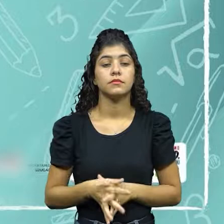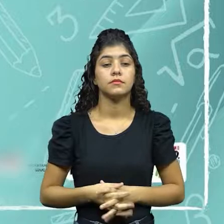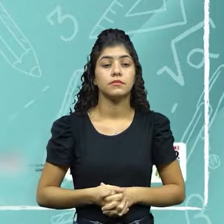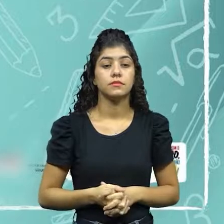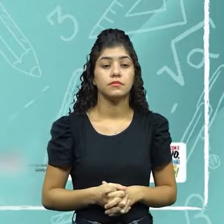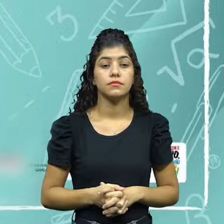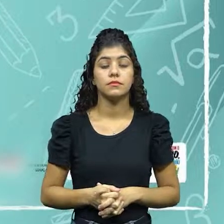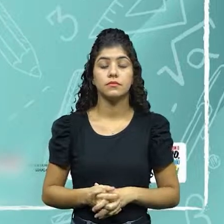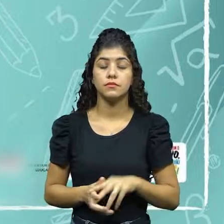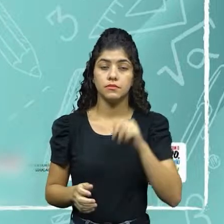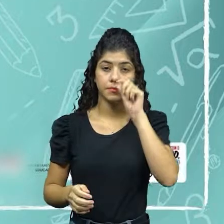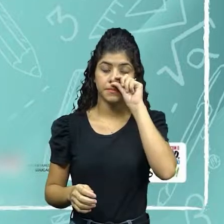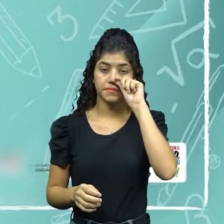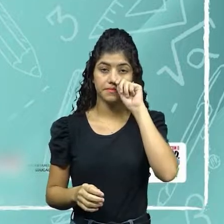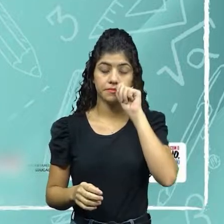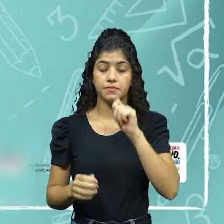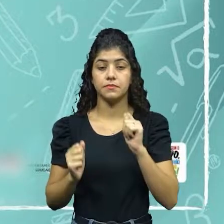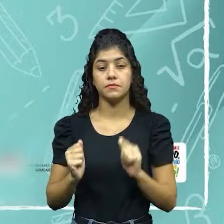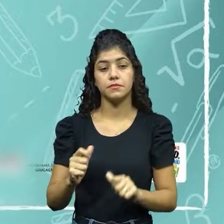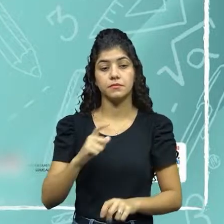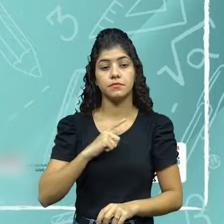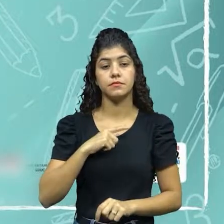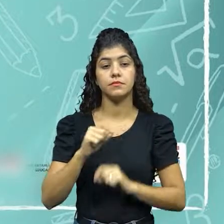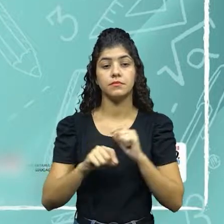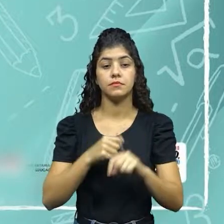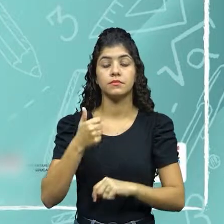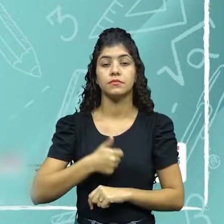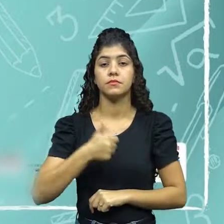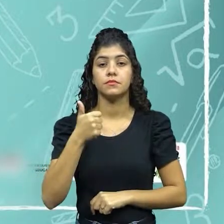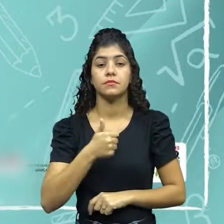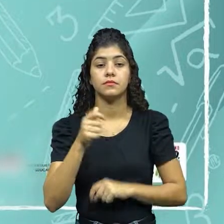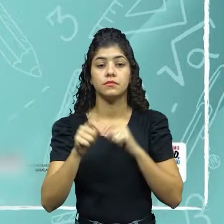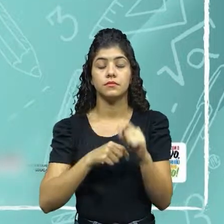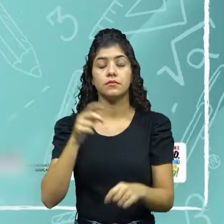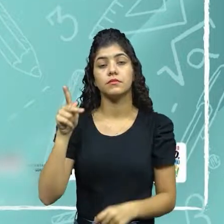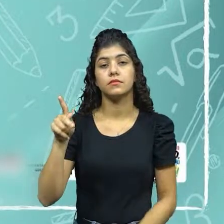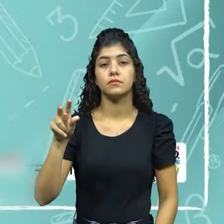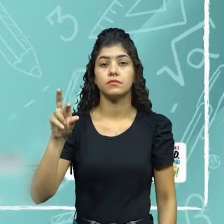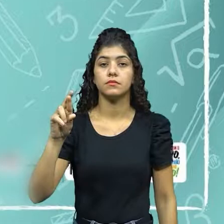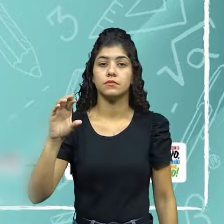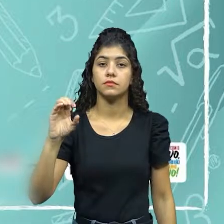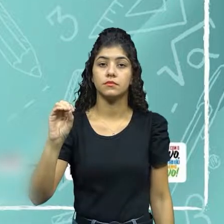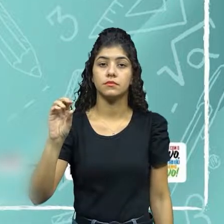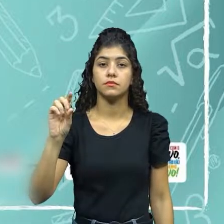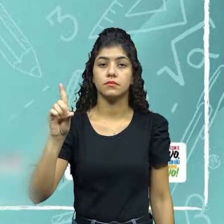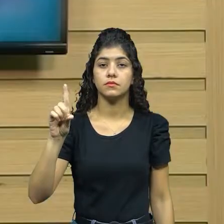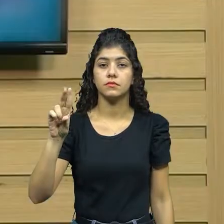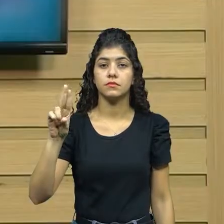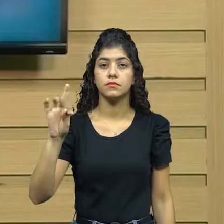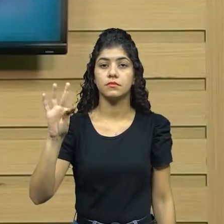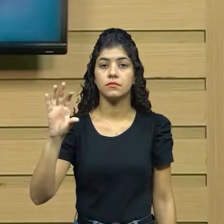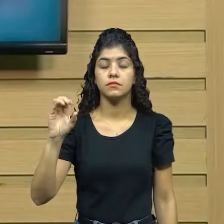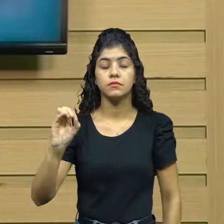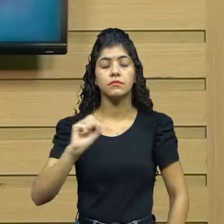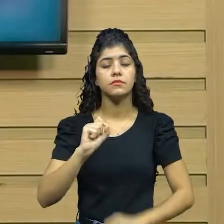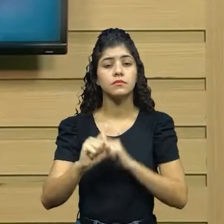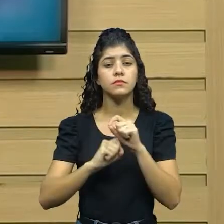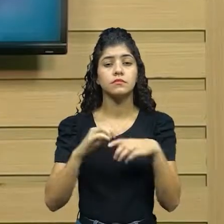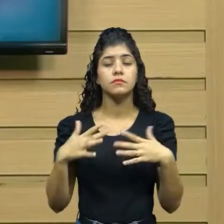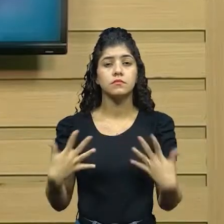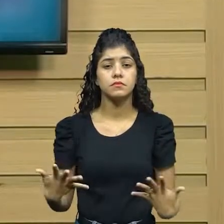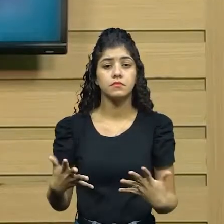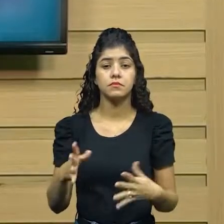de marketing que nós podemos ter? Primeiro tipo de marketing é o marketing de produto. O que é o marketing de produto, professor? É o marketing